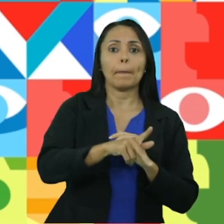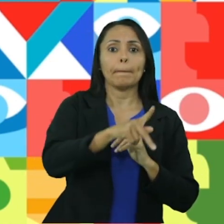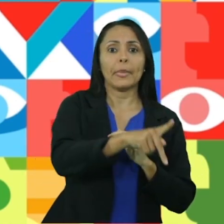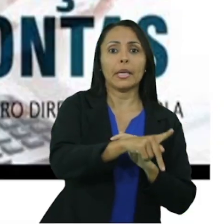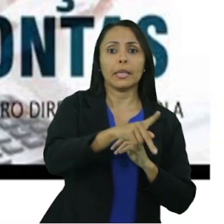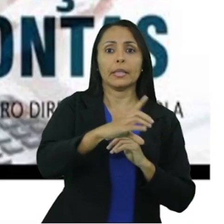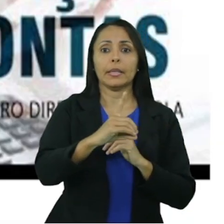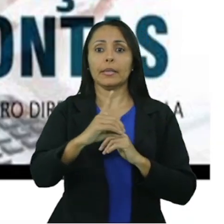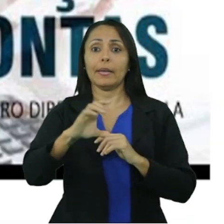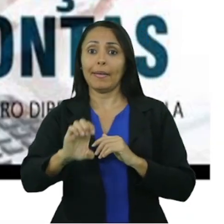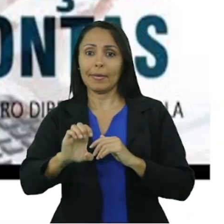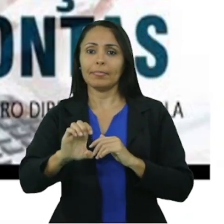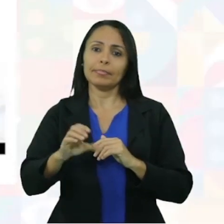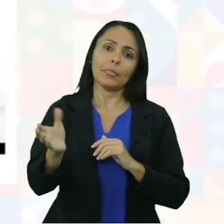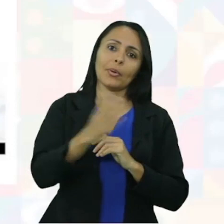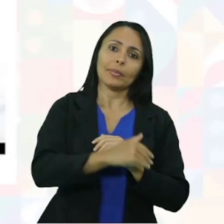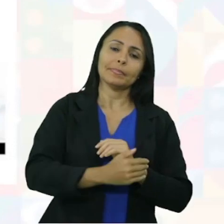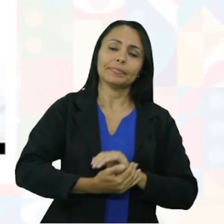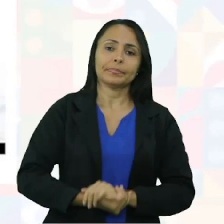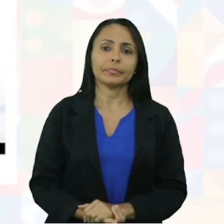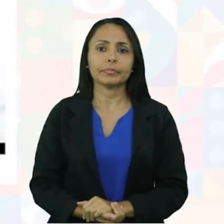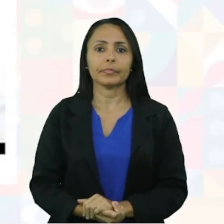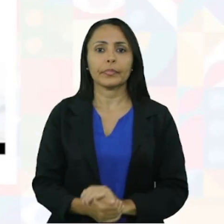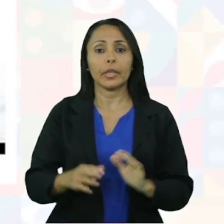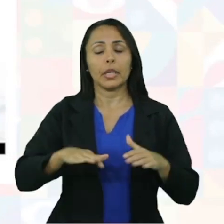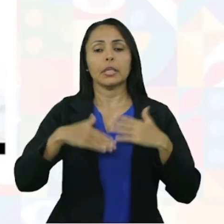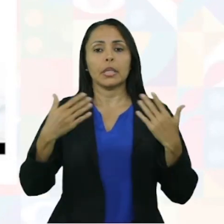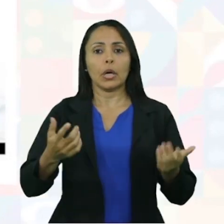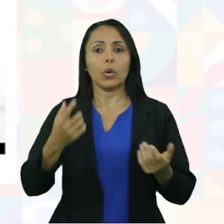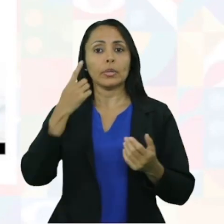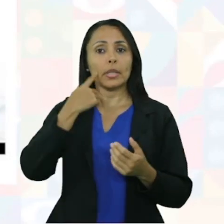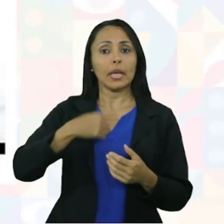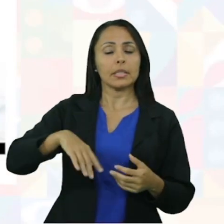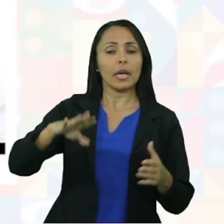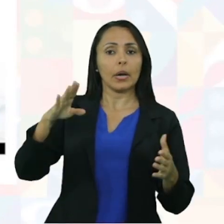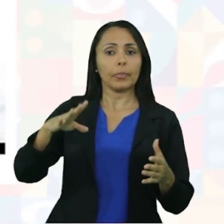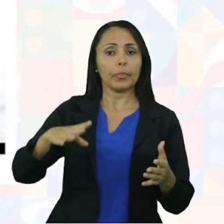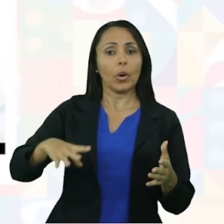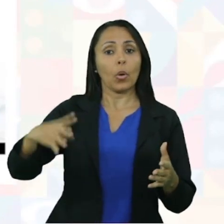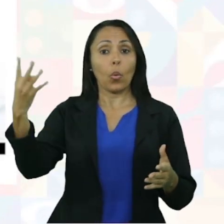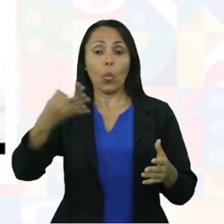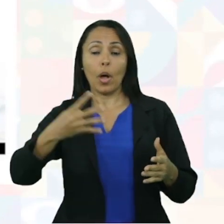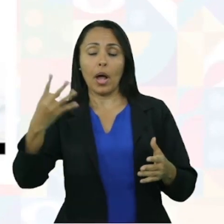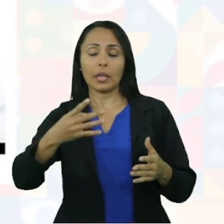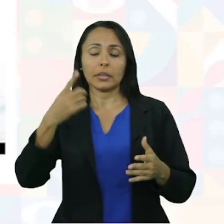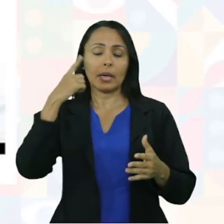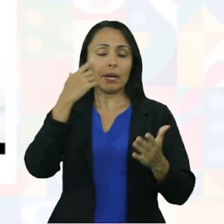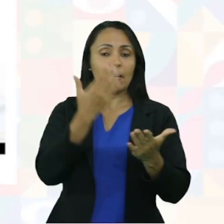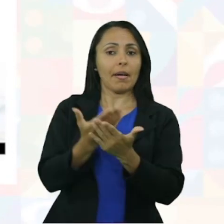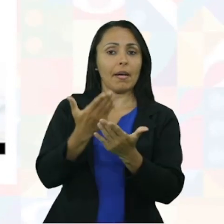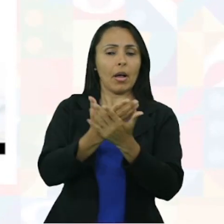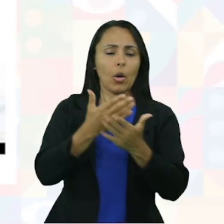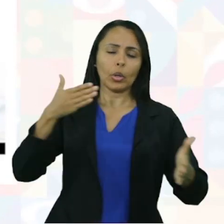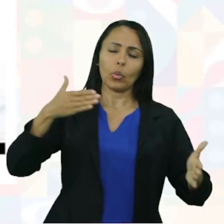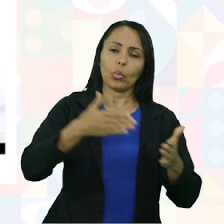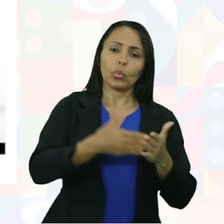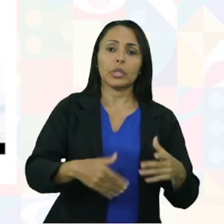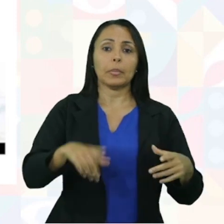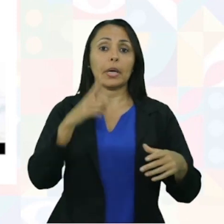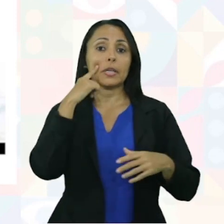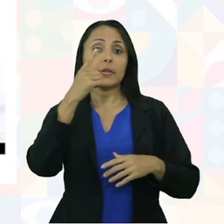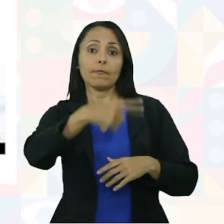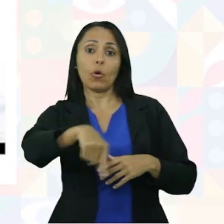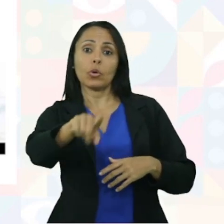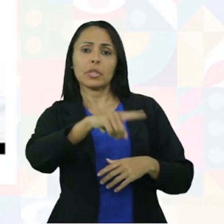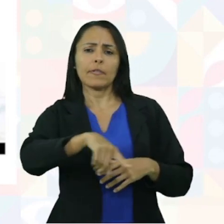PDDE. Bora? Então, nesta quarta e última unidade, da disciplina, você irá ter